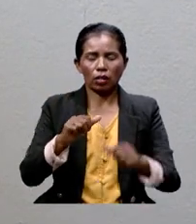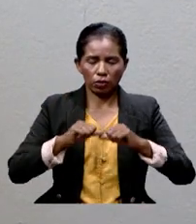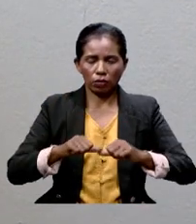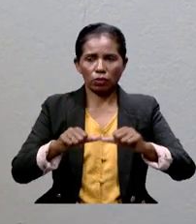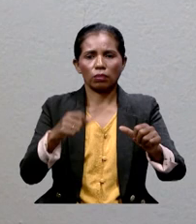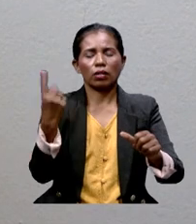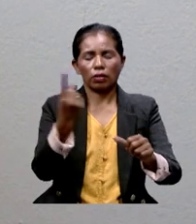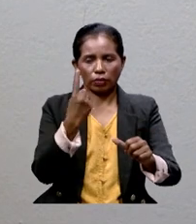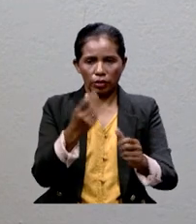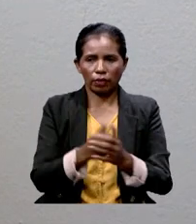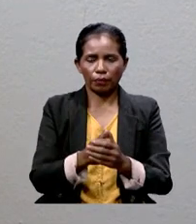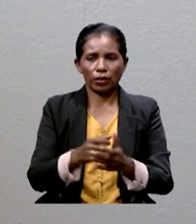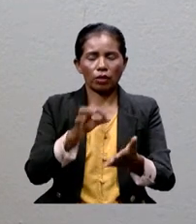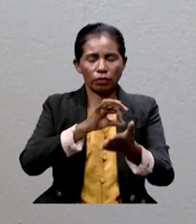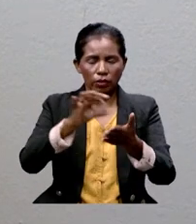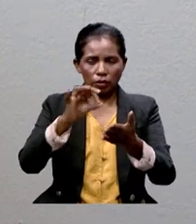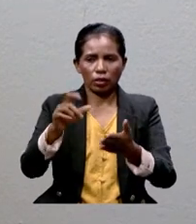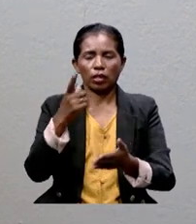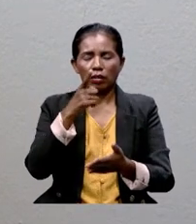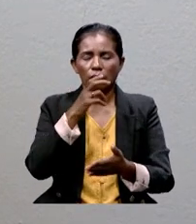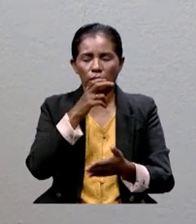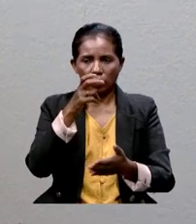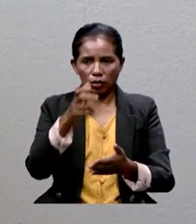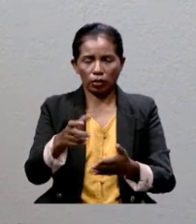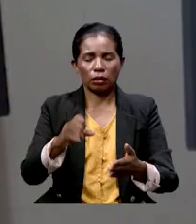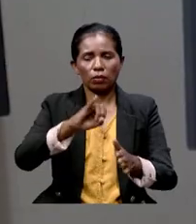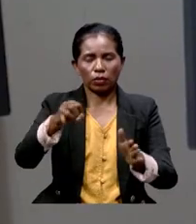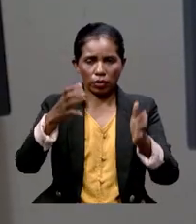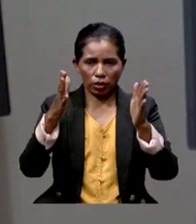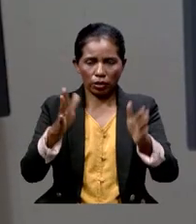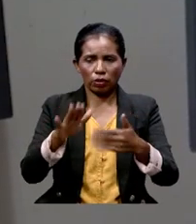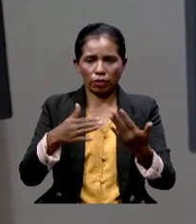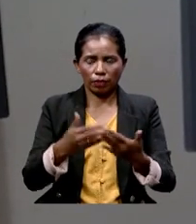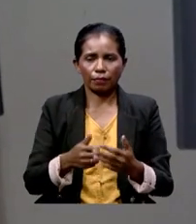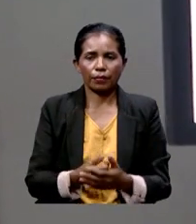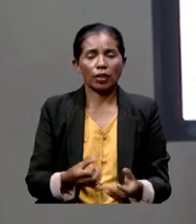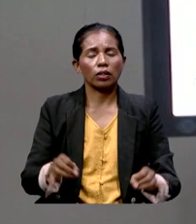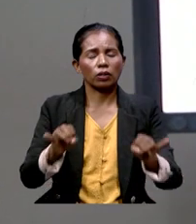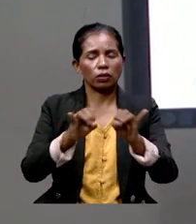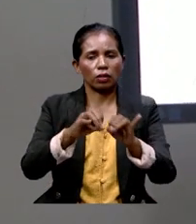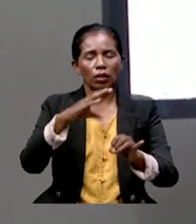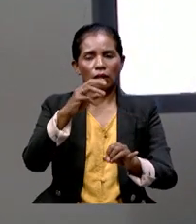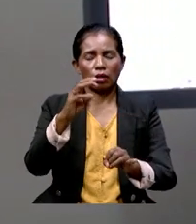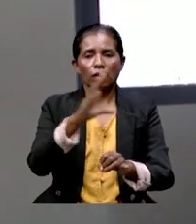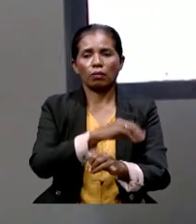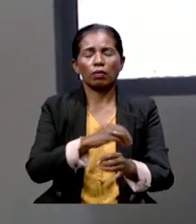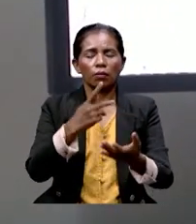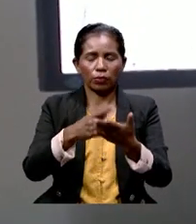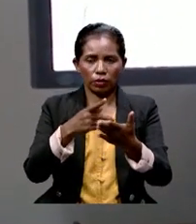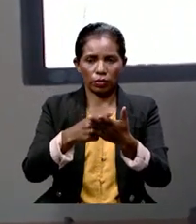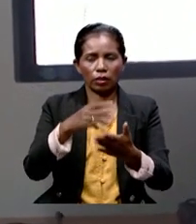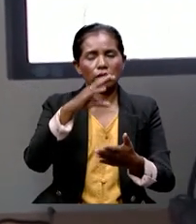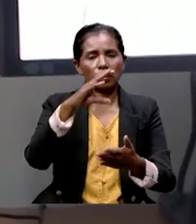na fatin a formação língua portuguesa para jornalista Cira. Durante o Instituto Camões, Lihusi Projeto